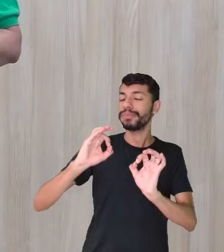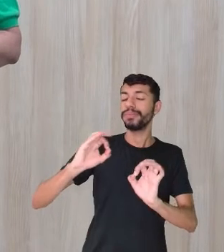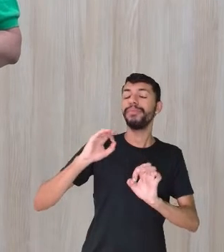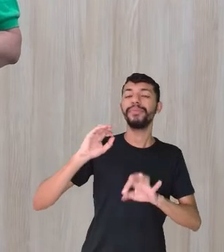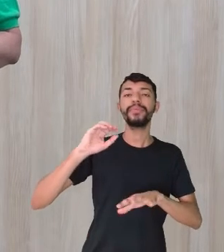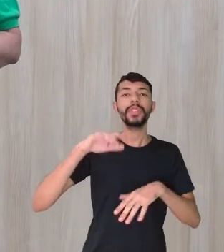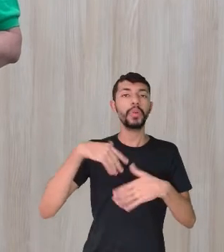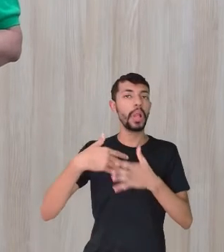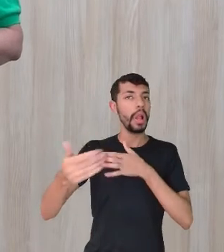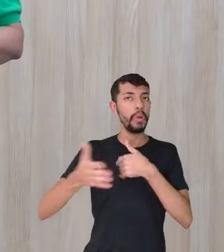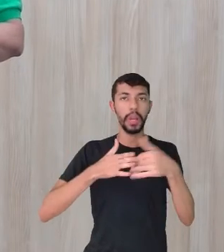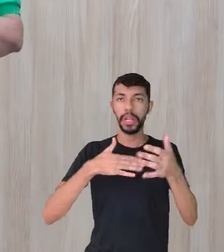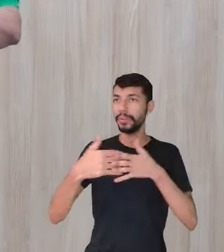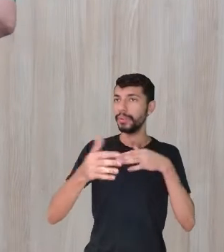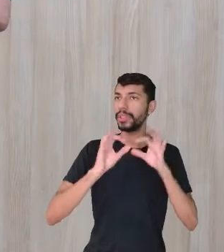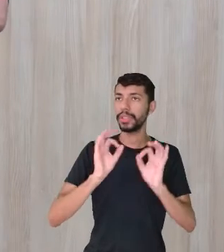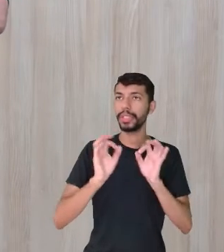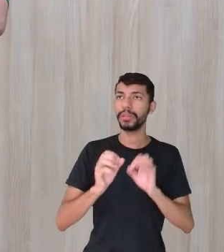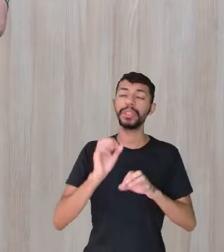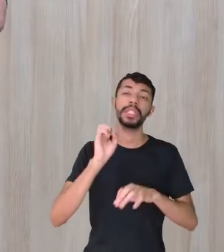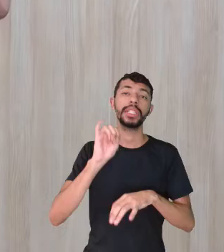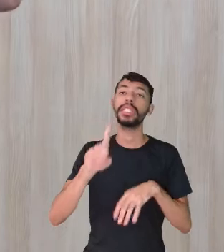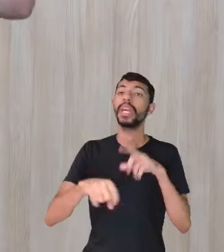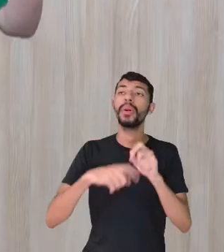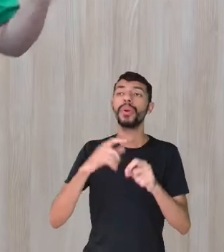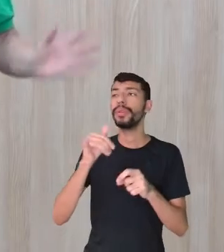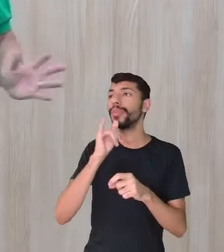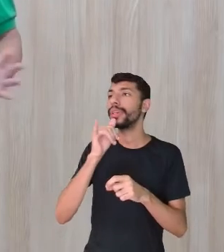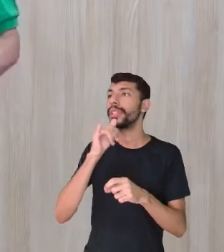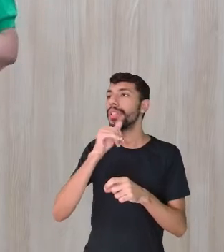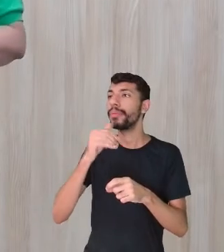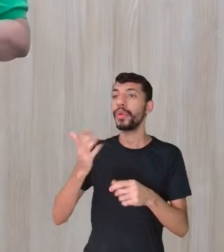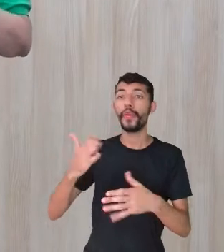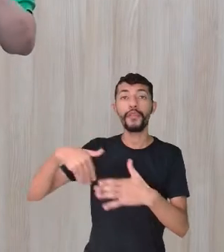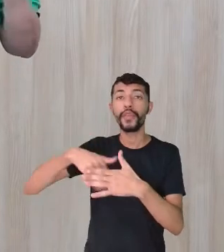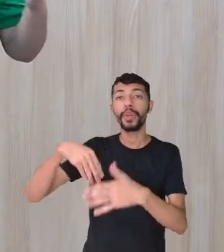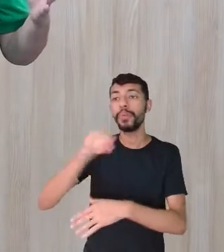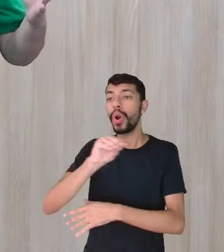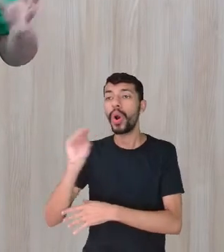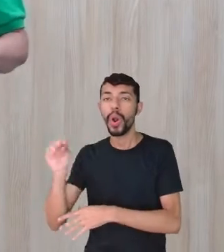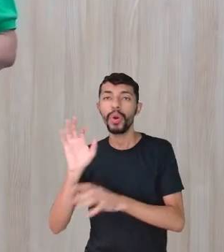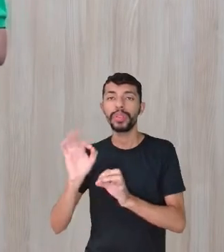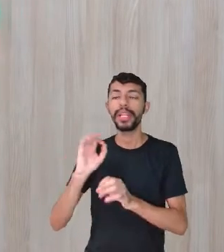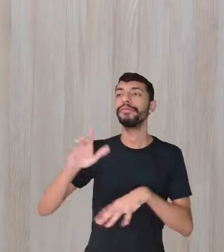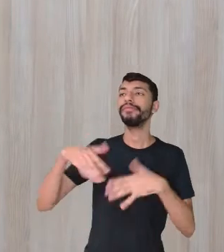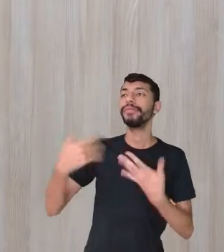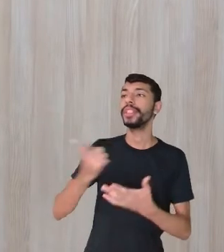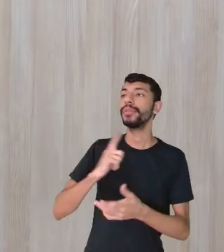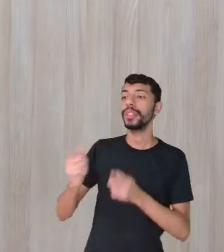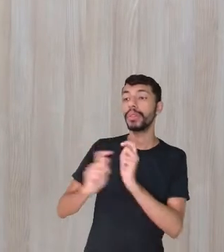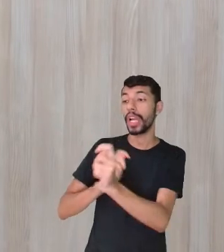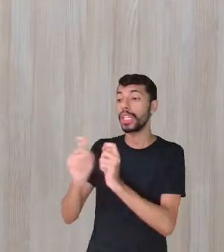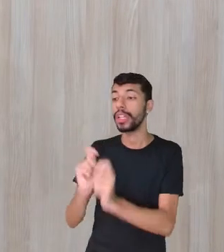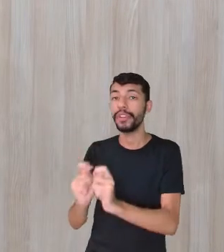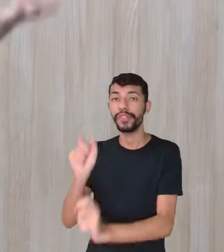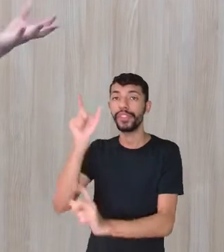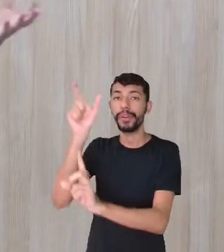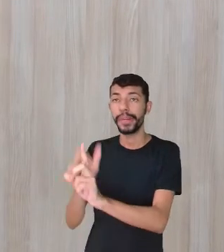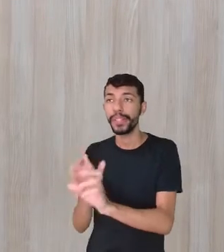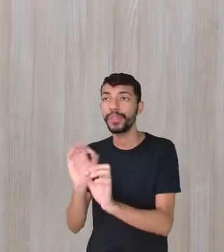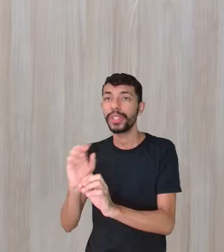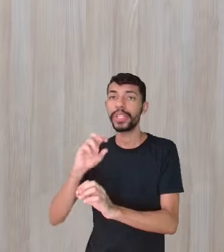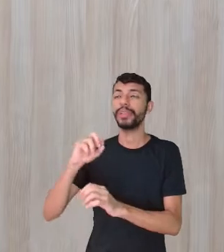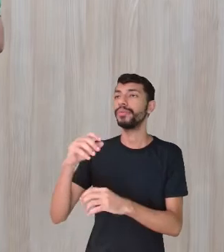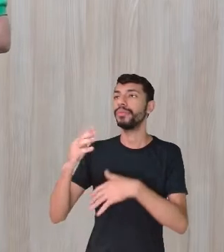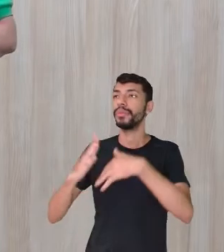ela qual for, não é, se é um jogo de futebol e ele chega a entrevista um jogador ou técnico,